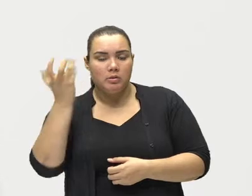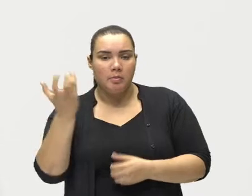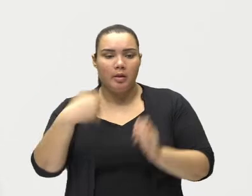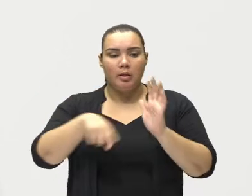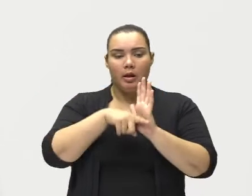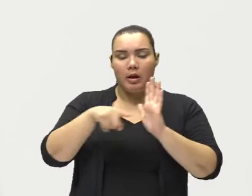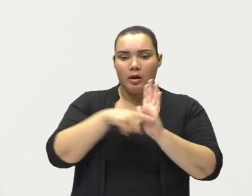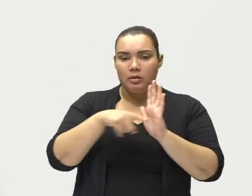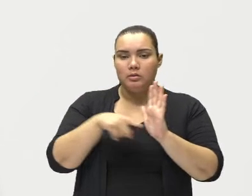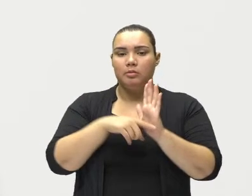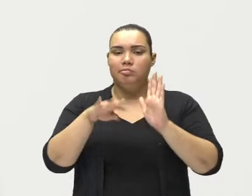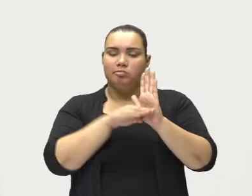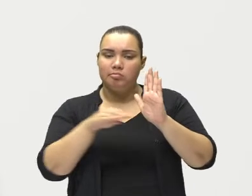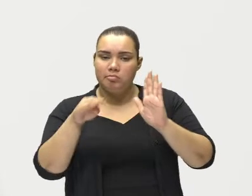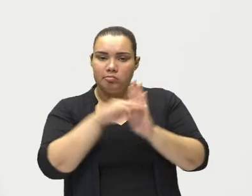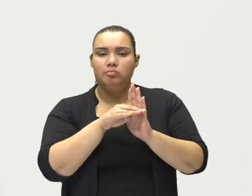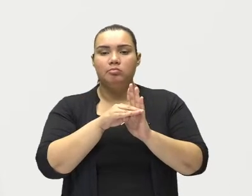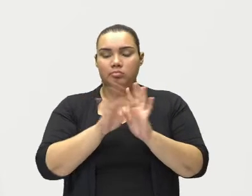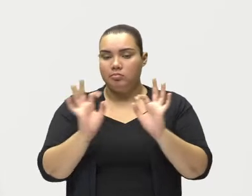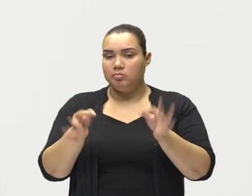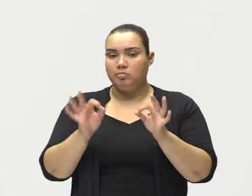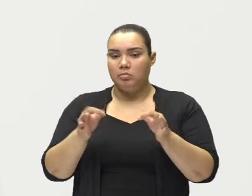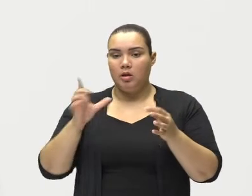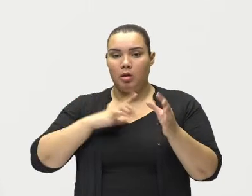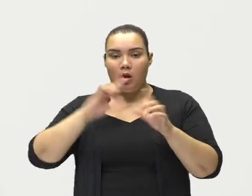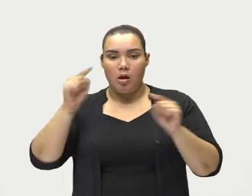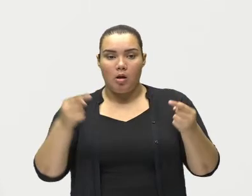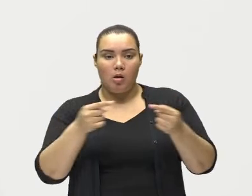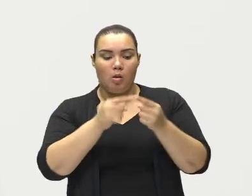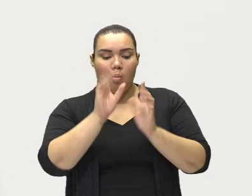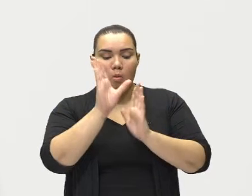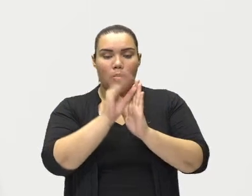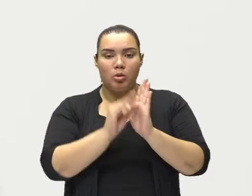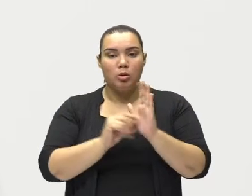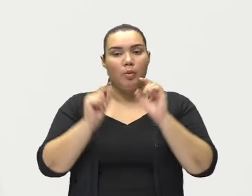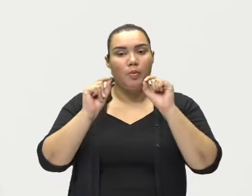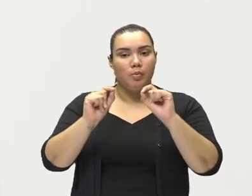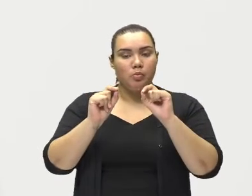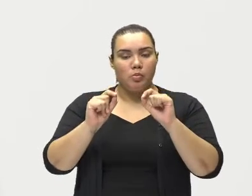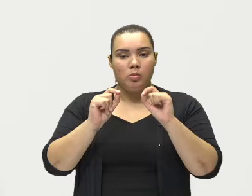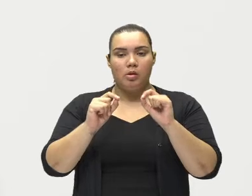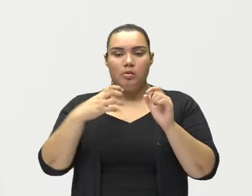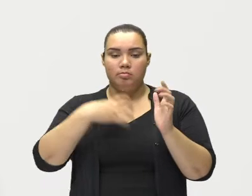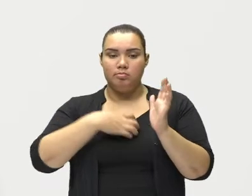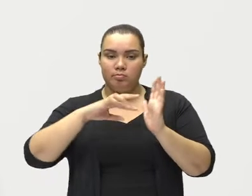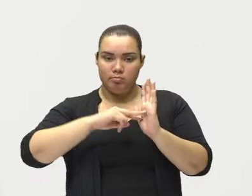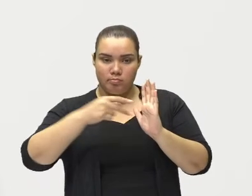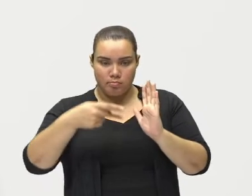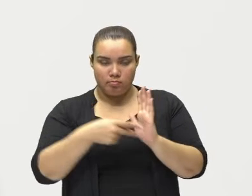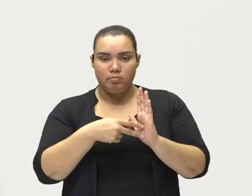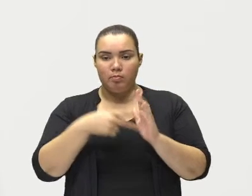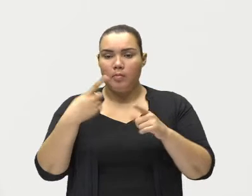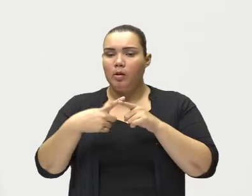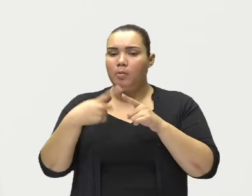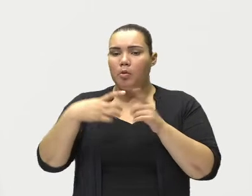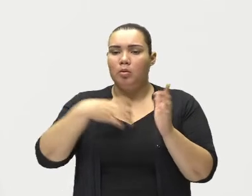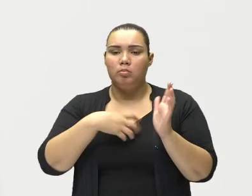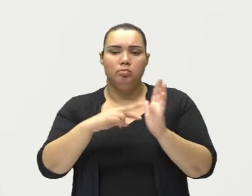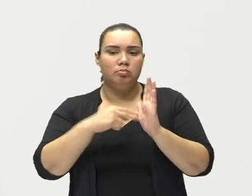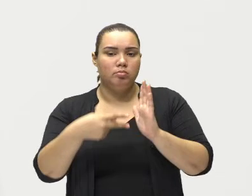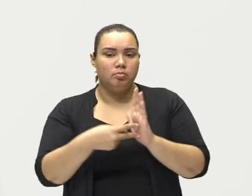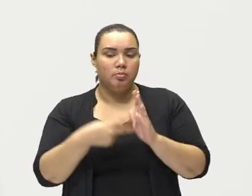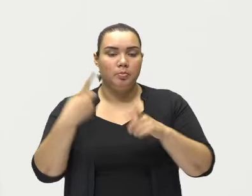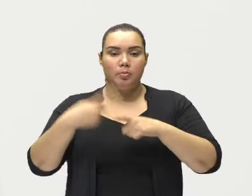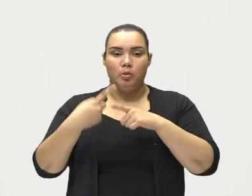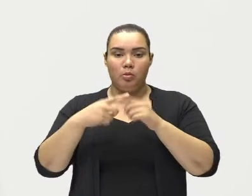de intensidade. Muito bem. Ao conteúdo semântico. Por que conteúdo semântico? Ele vai dar um sentido diferente. Se eu mudar